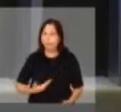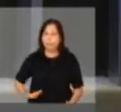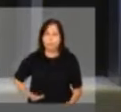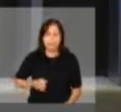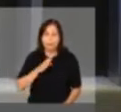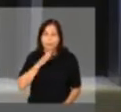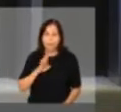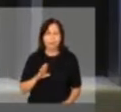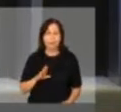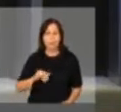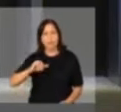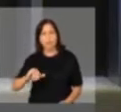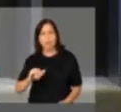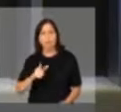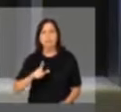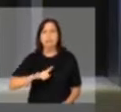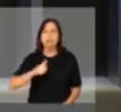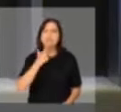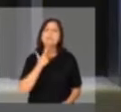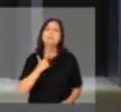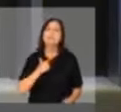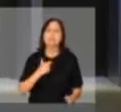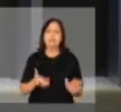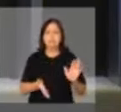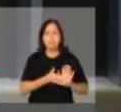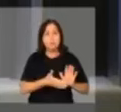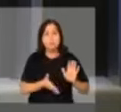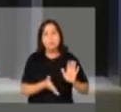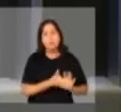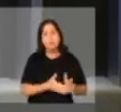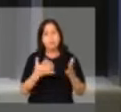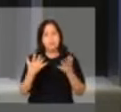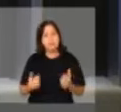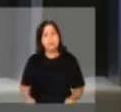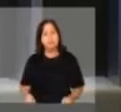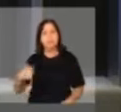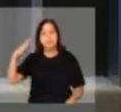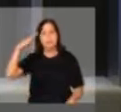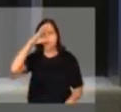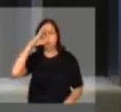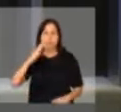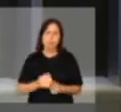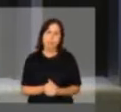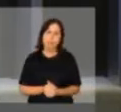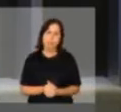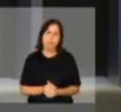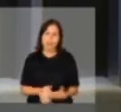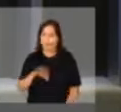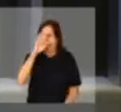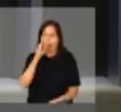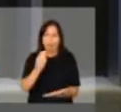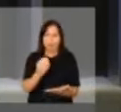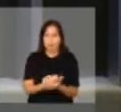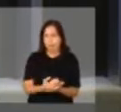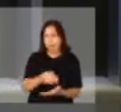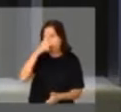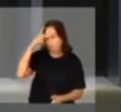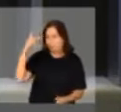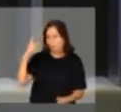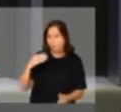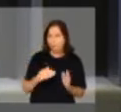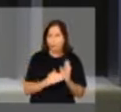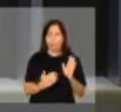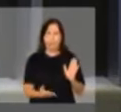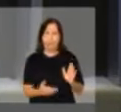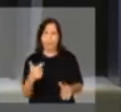um deputado ou uma deputada que votar numa proposta dessa do Bolsonaro ou não teve professora, ou não conhece